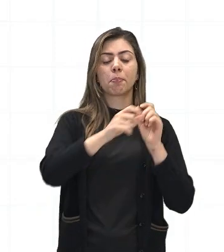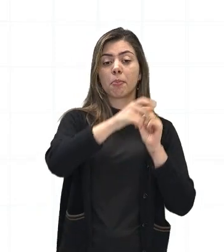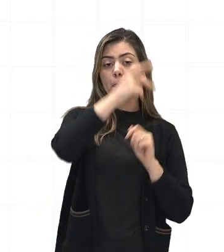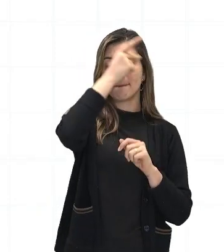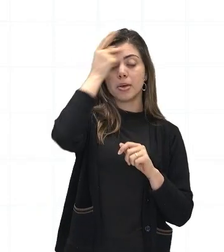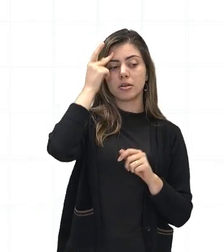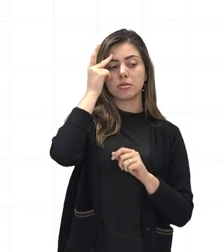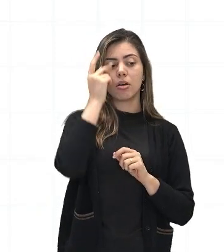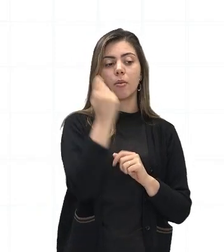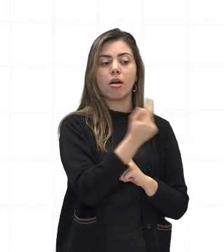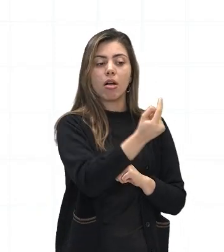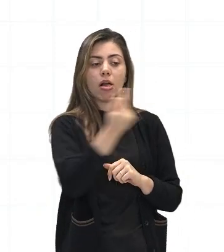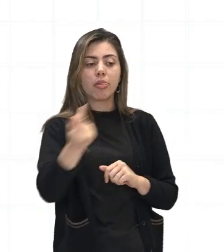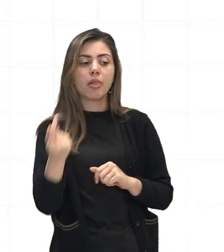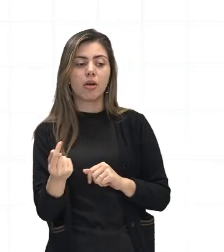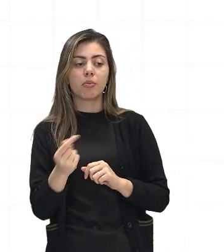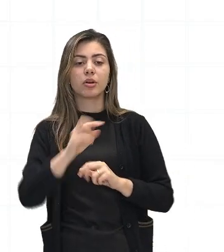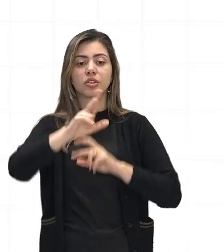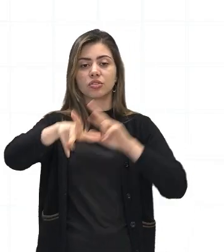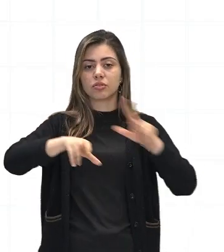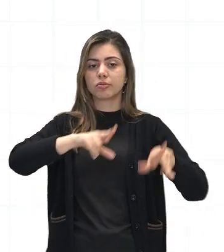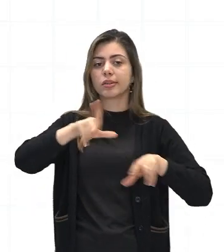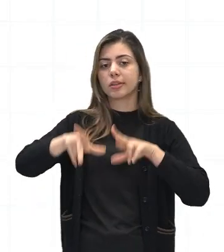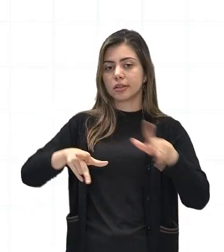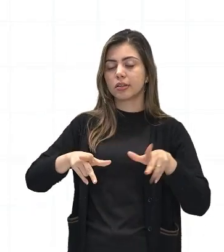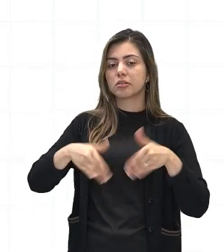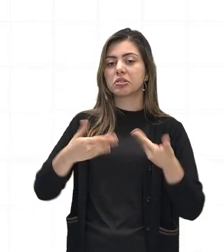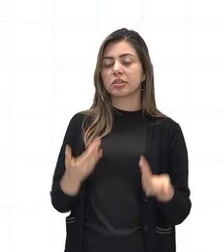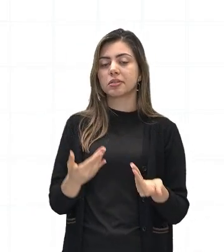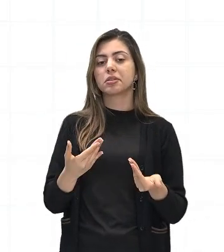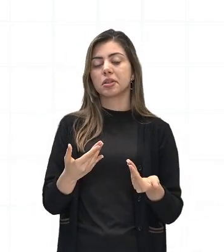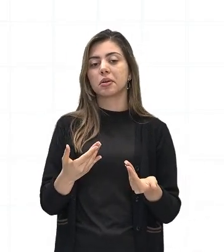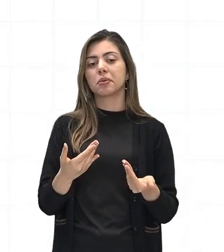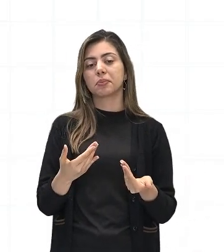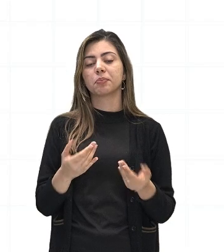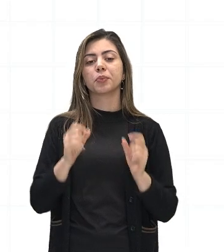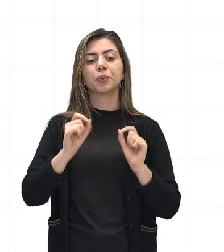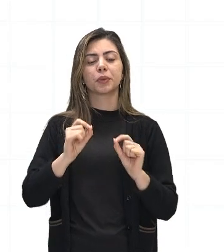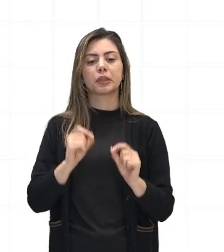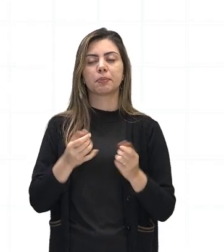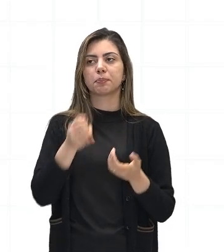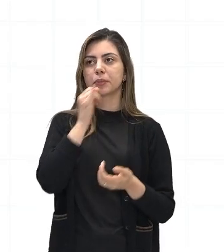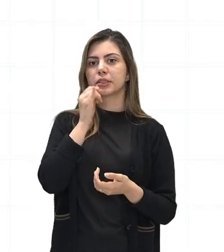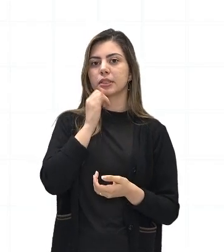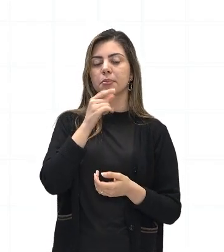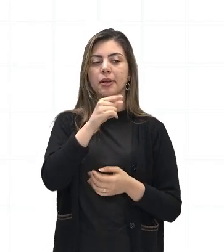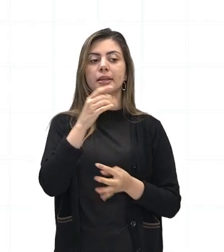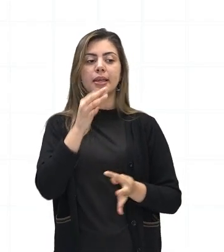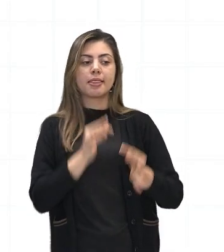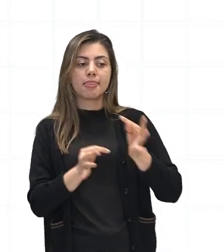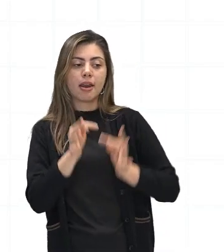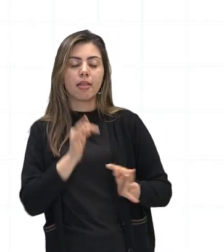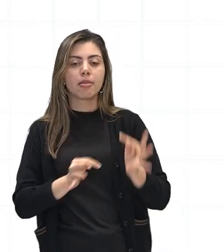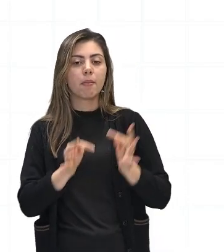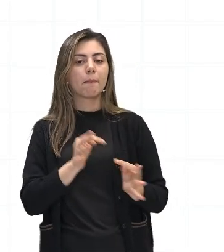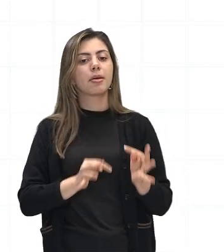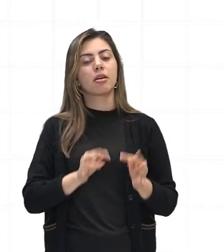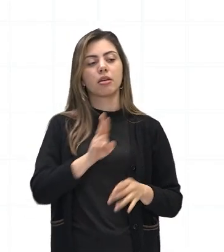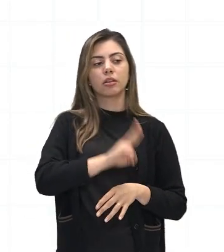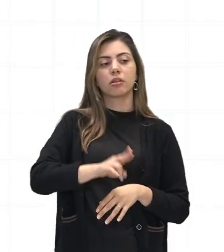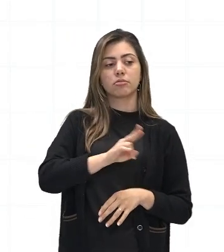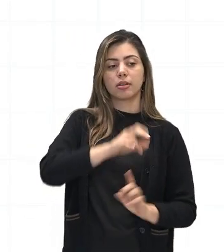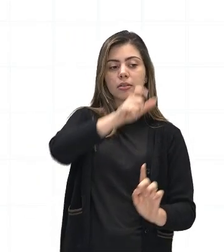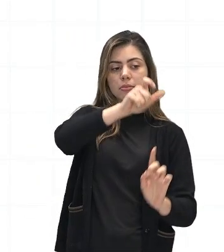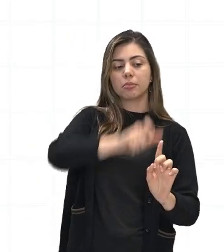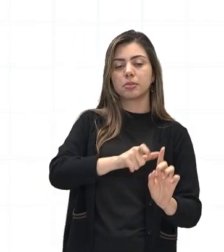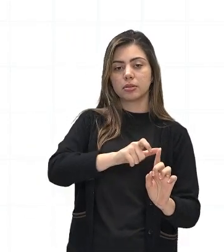e reage de forma diferente. Ou seja, todo o tratamento, né, que é utilizado para o paciente